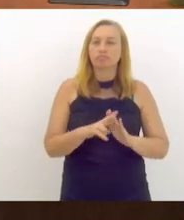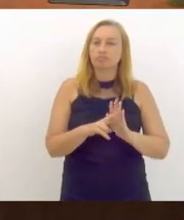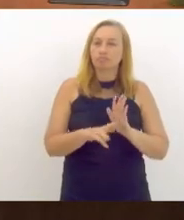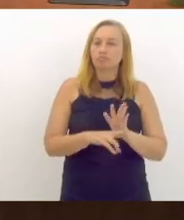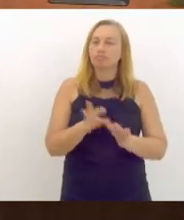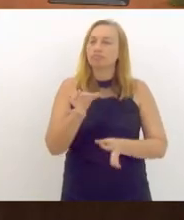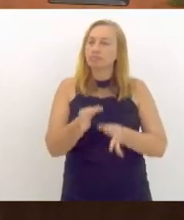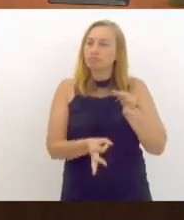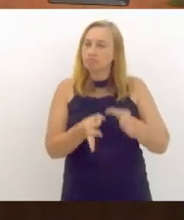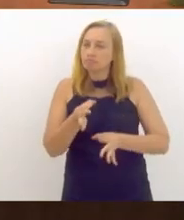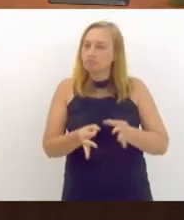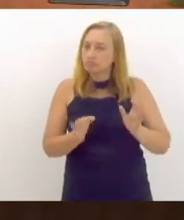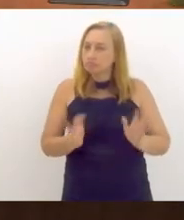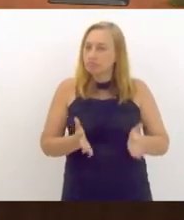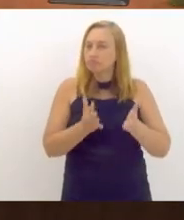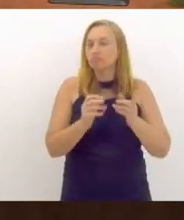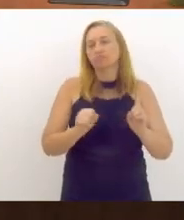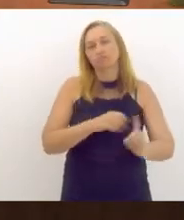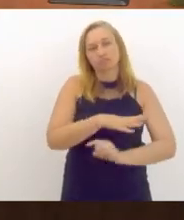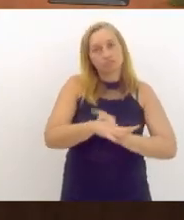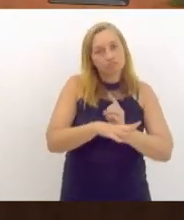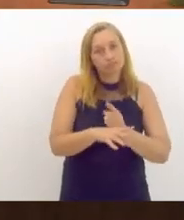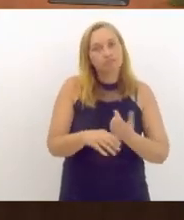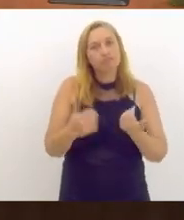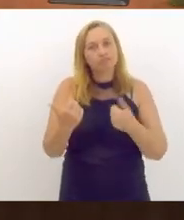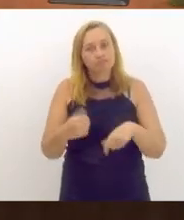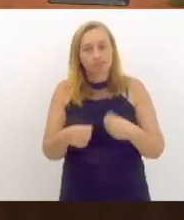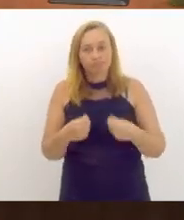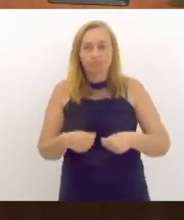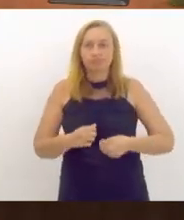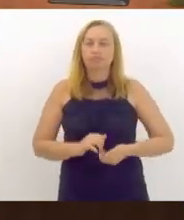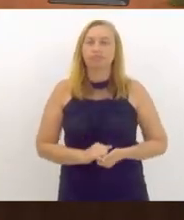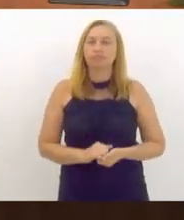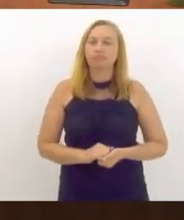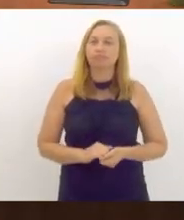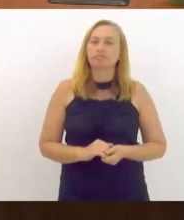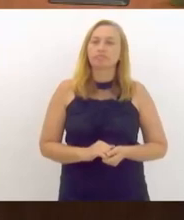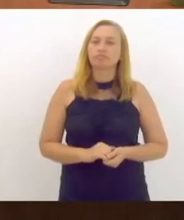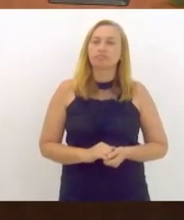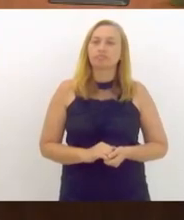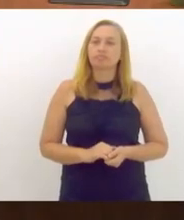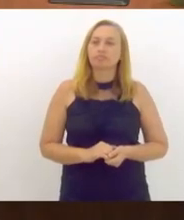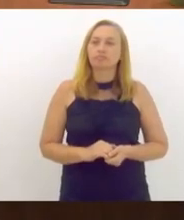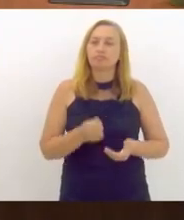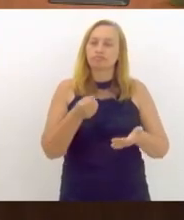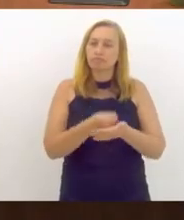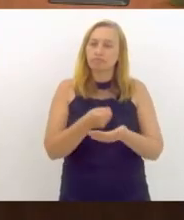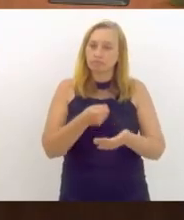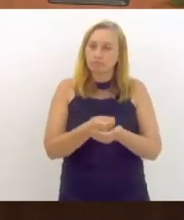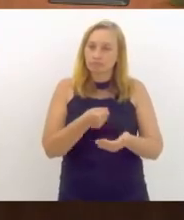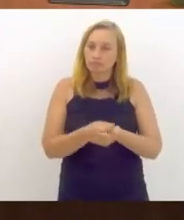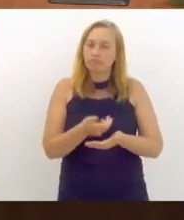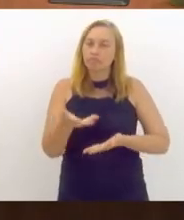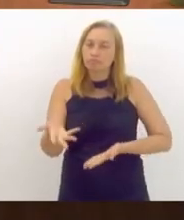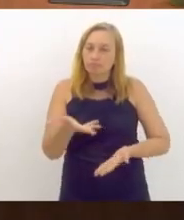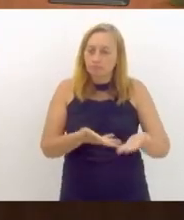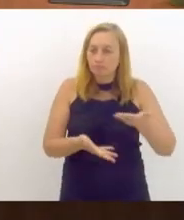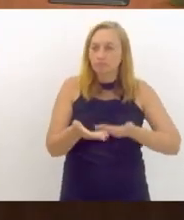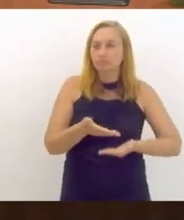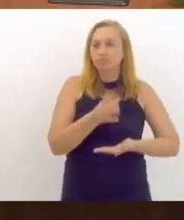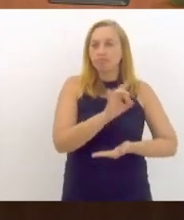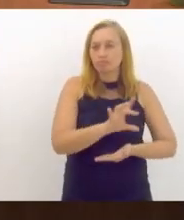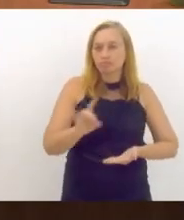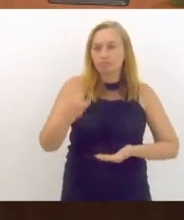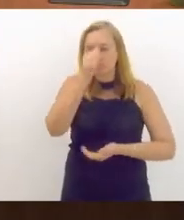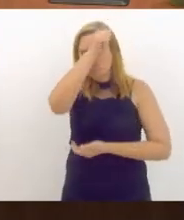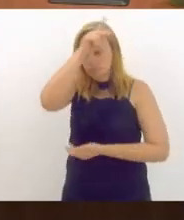justiça e de incentivo social que nós devemos, de alguma forma, corresponder e cobrar e colaborar com cada prefeito